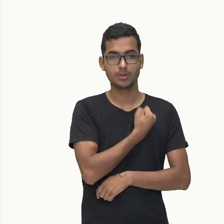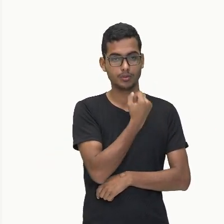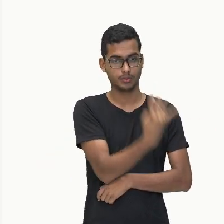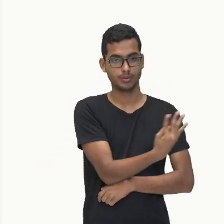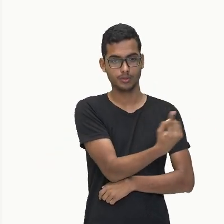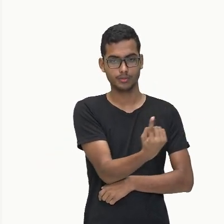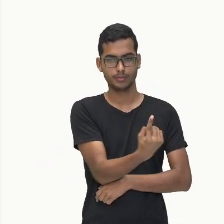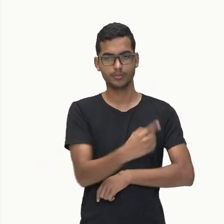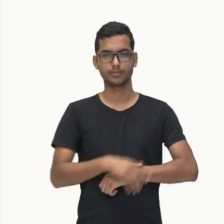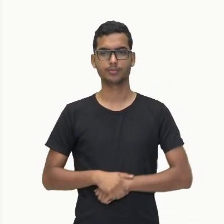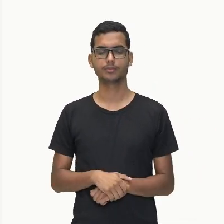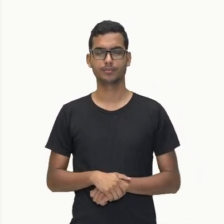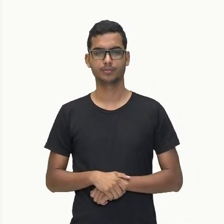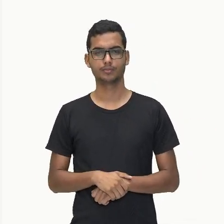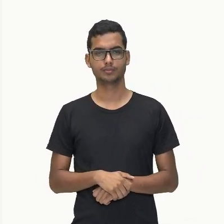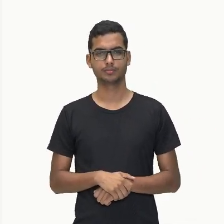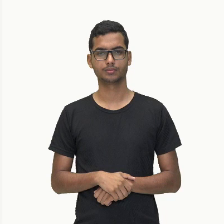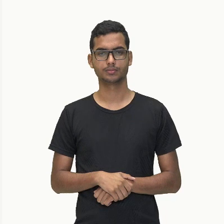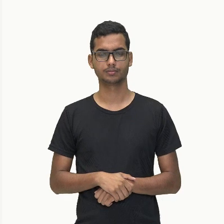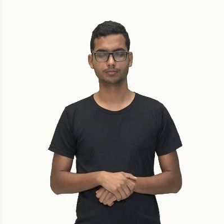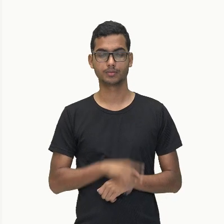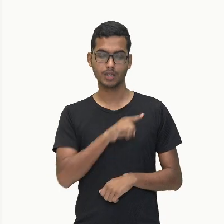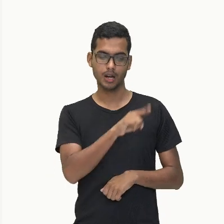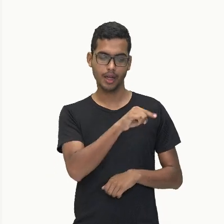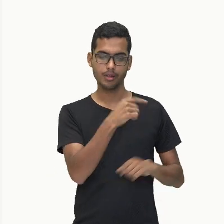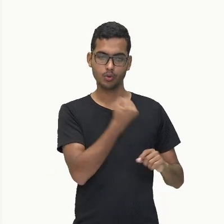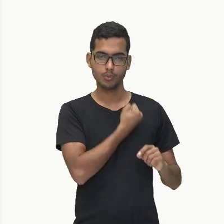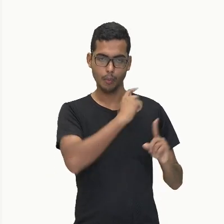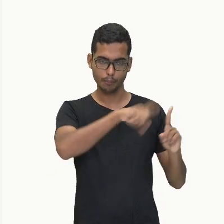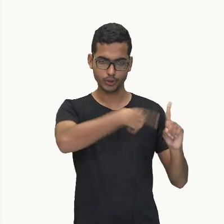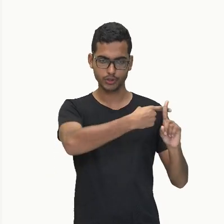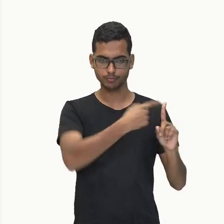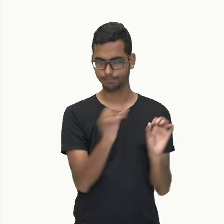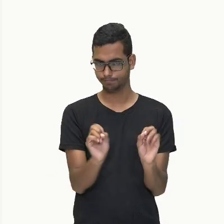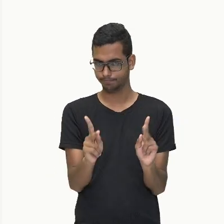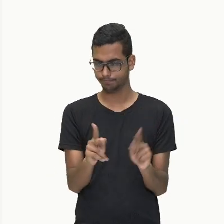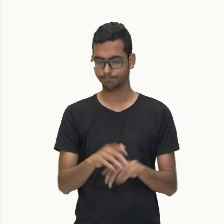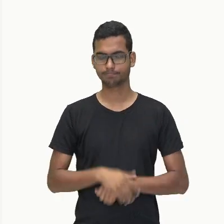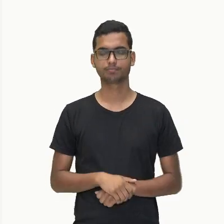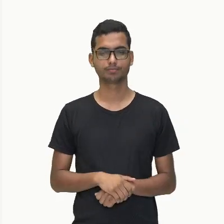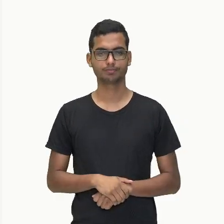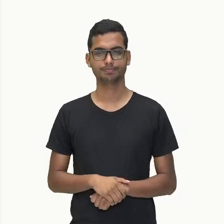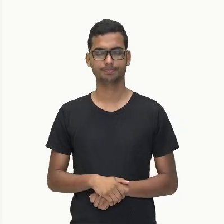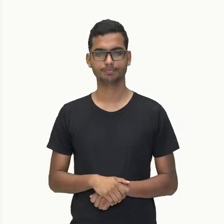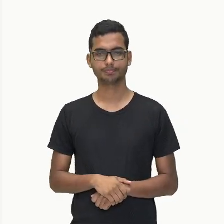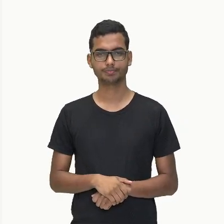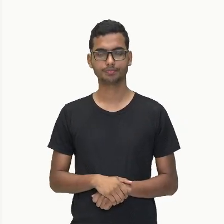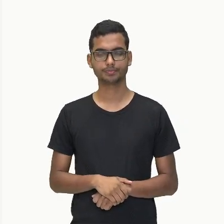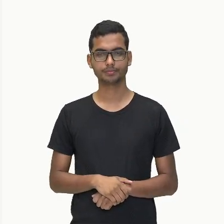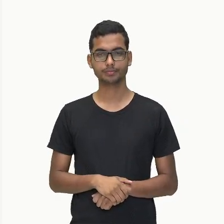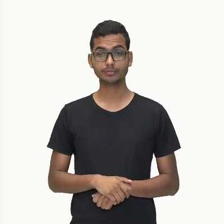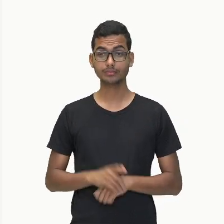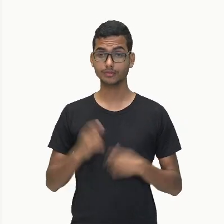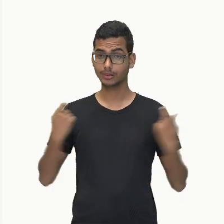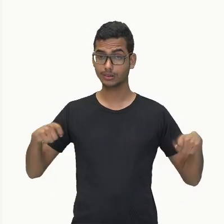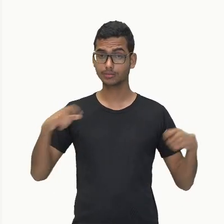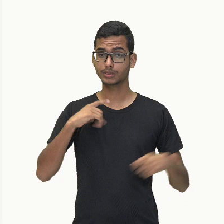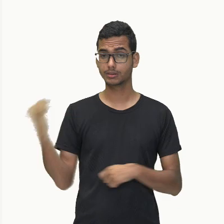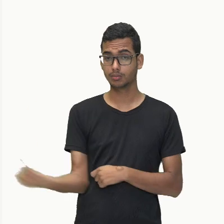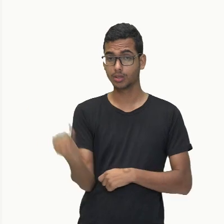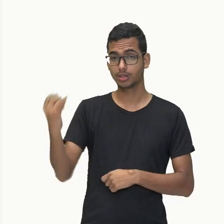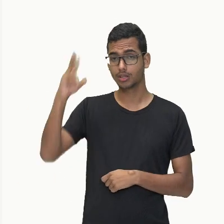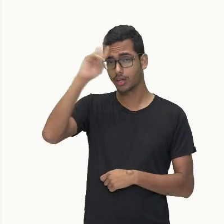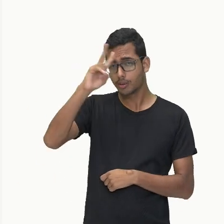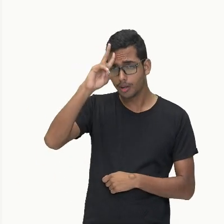independente 41 positivo, tá? Então, é necessário que a gente lembre, né, identificar aí